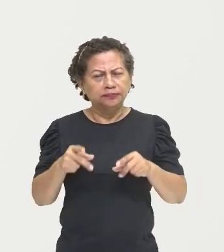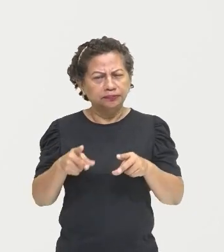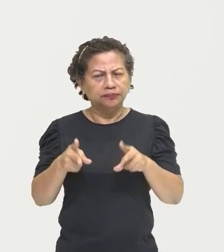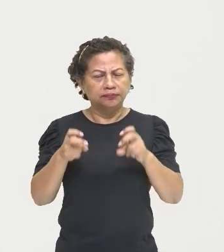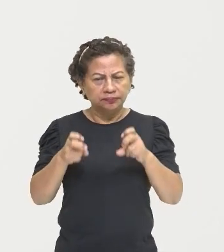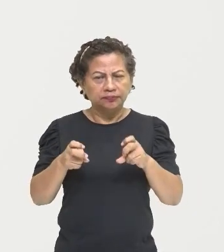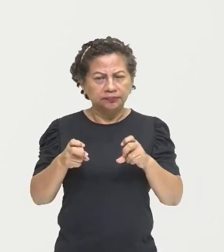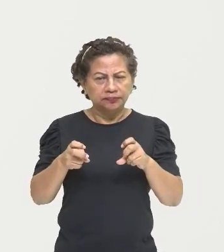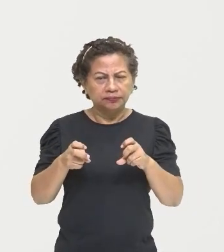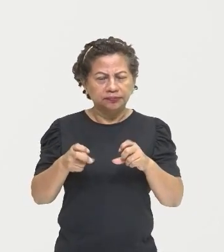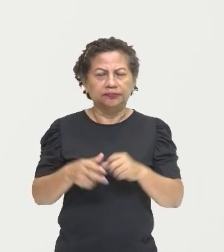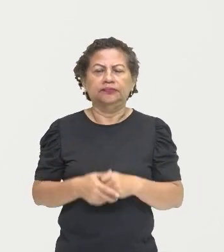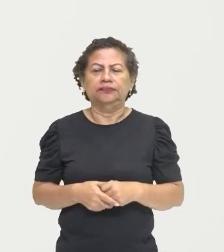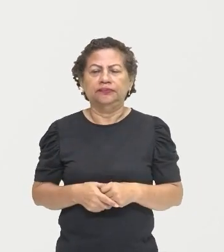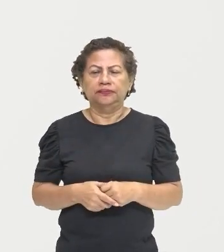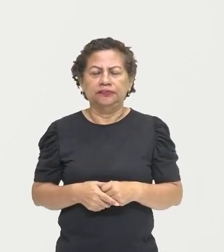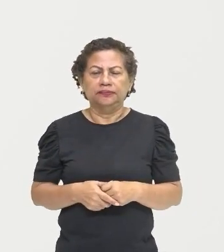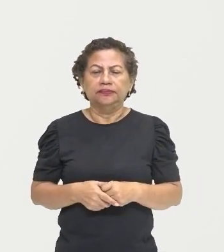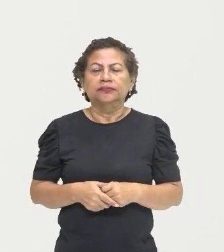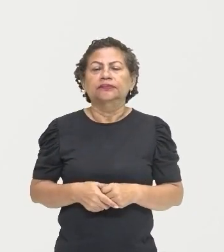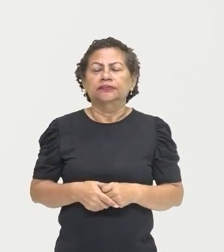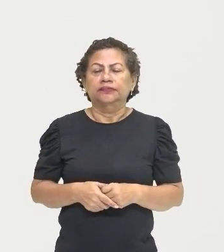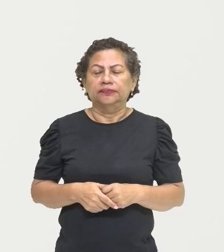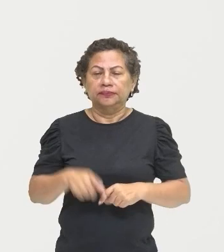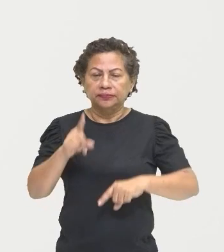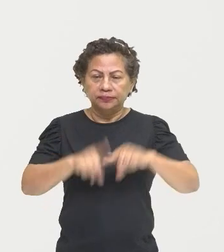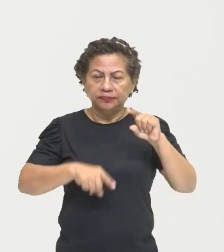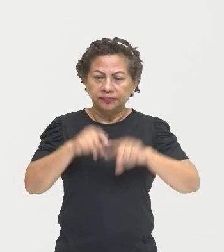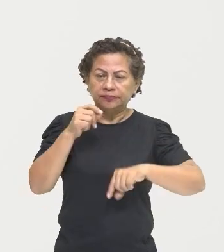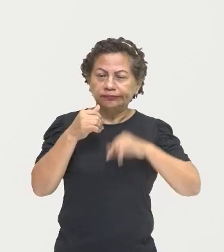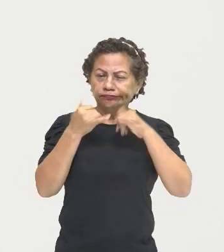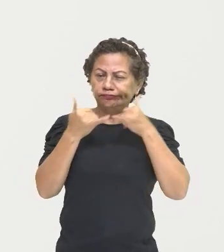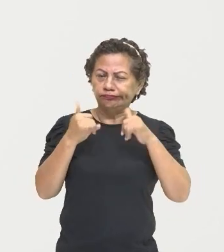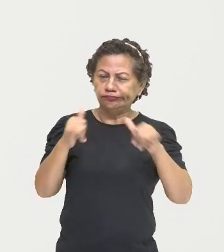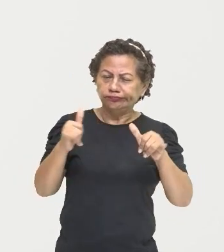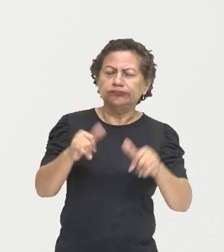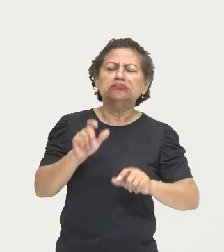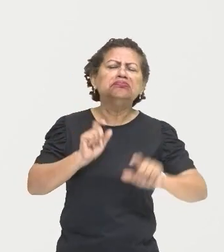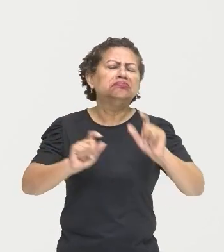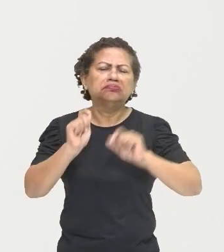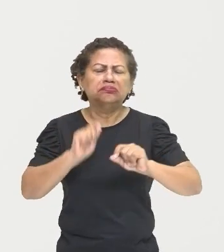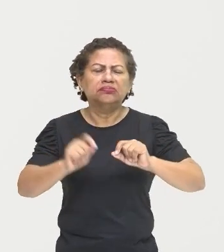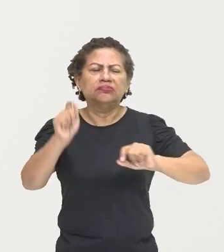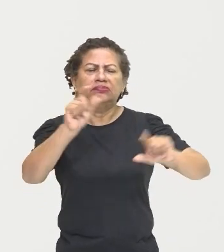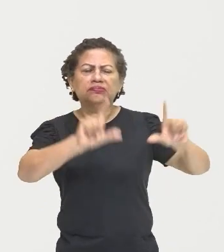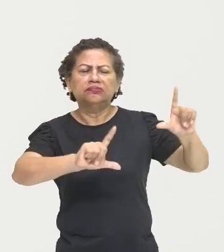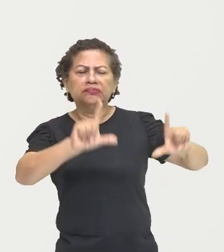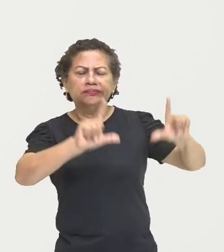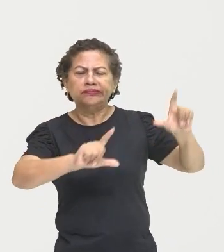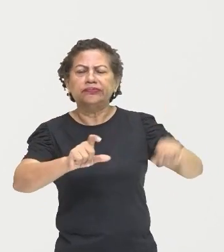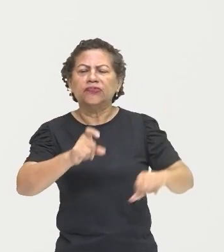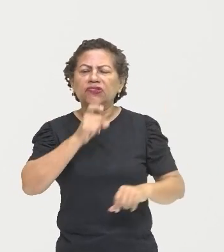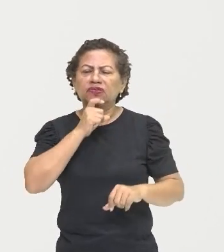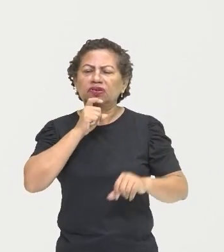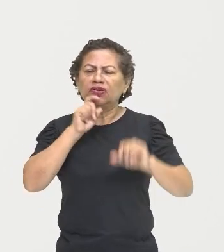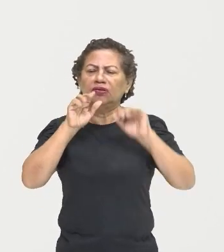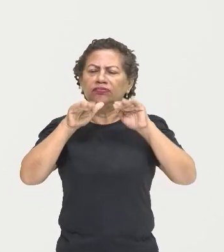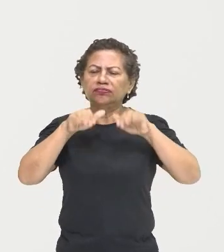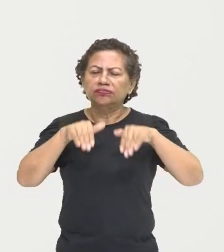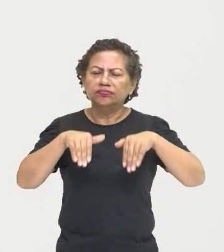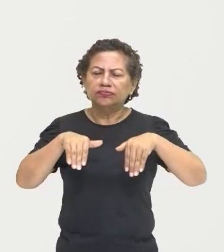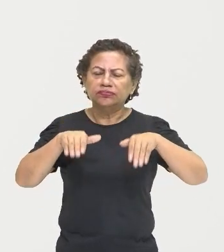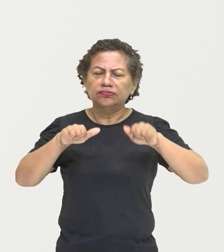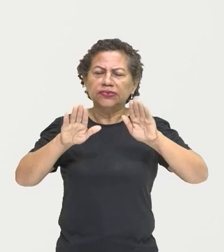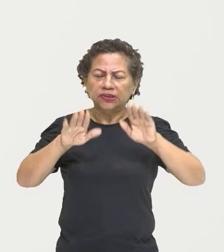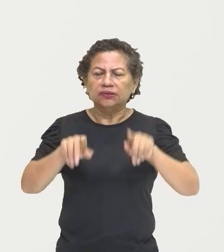destaca-se principalmente a produção de eletroeletrônicos. O que são, professor? TV, ar-condicionado, dentre outros,